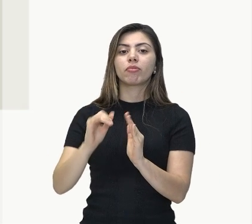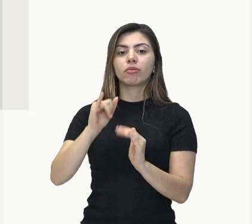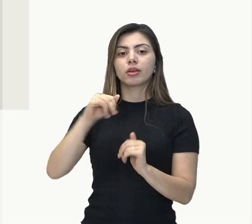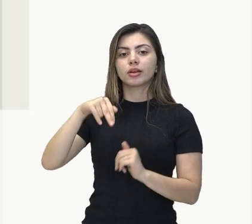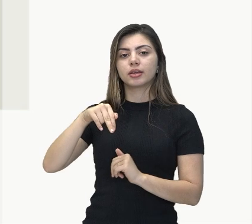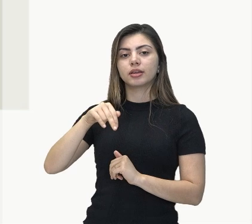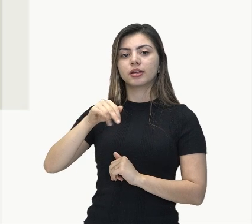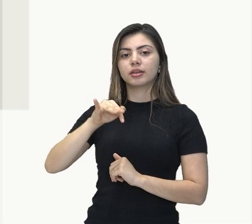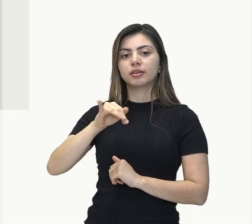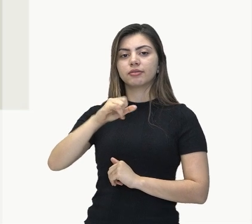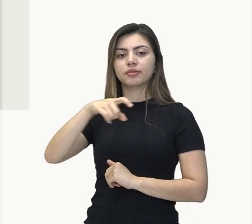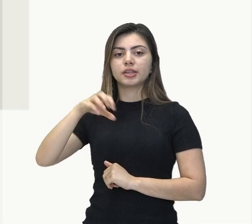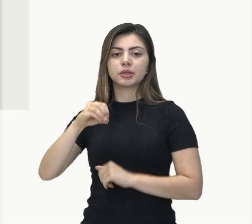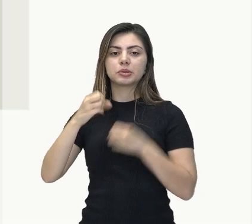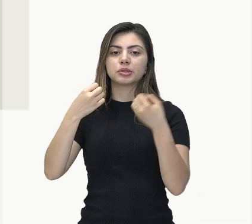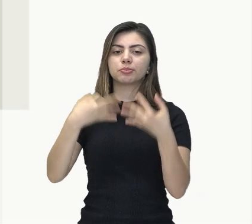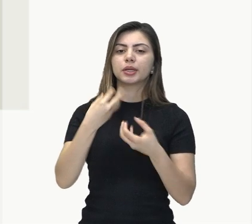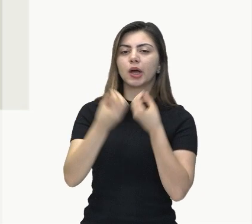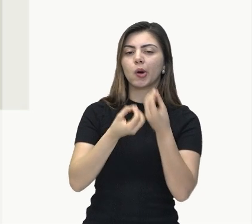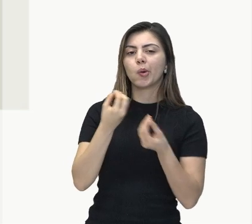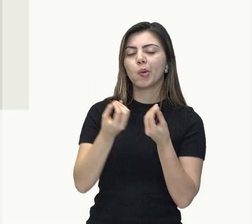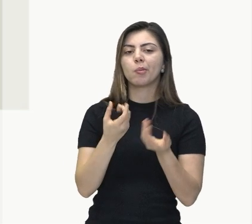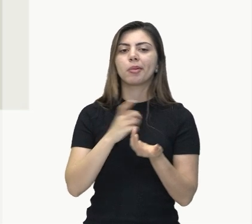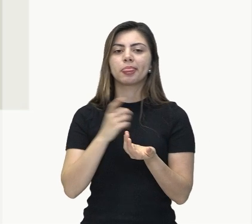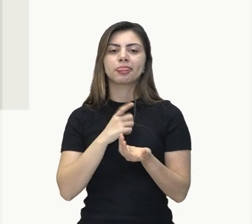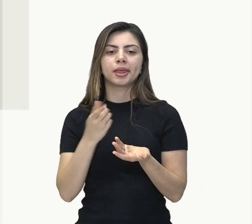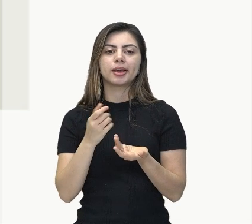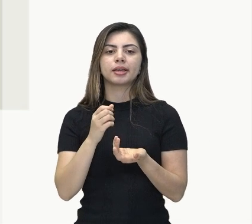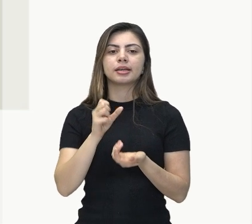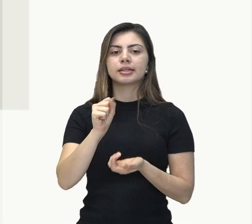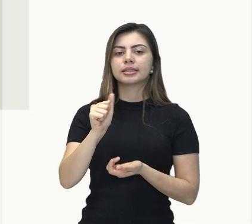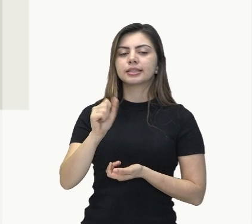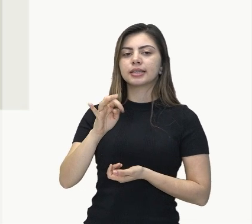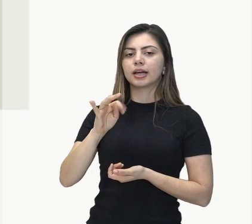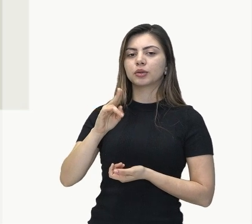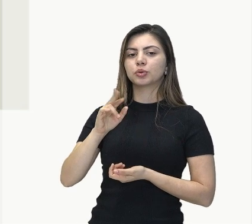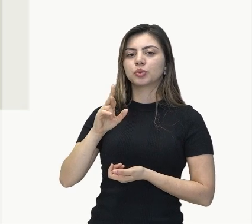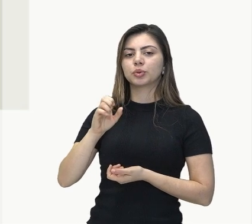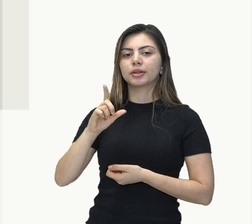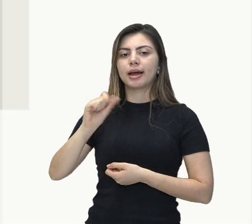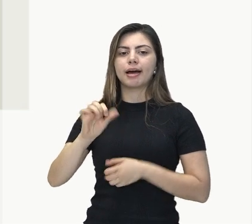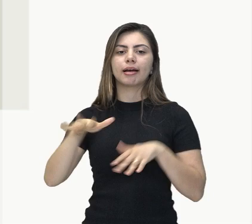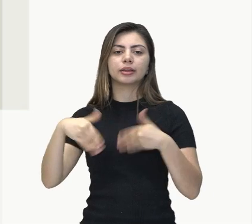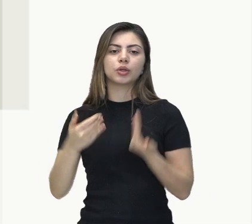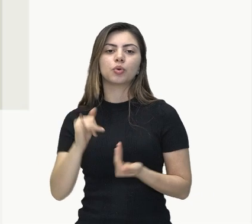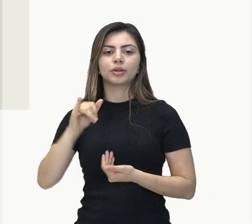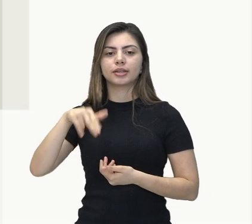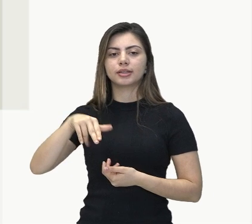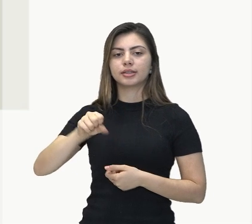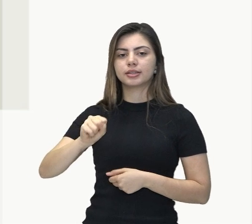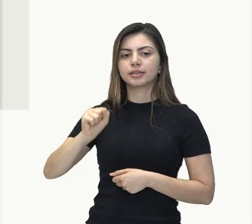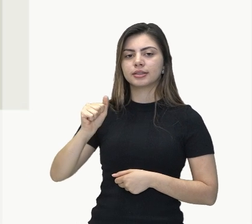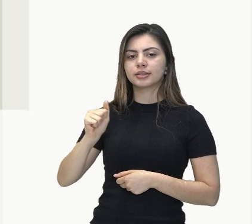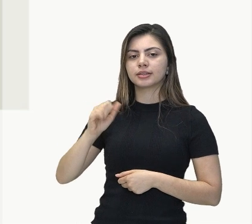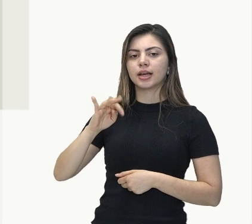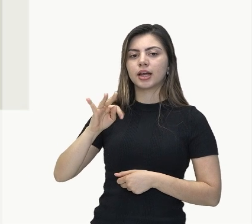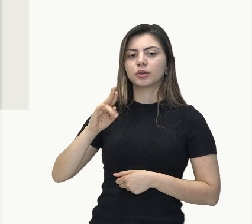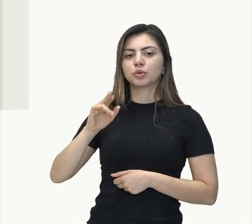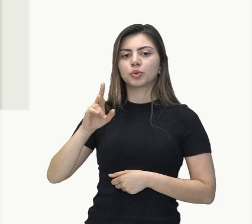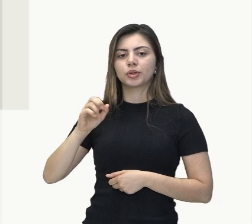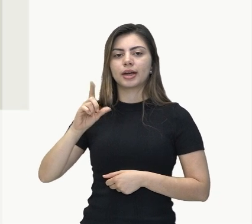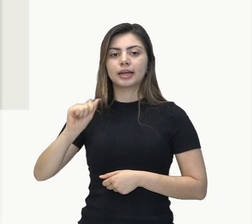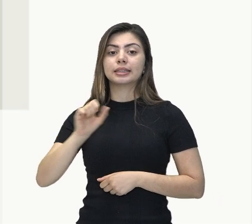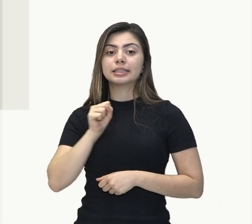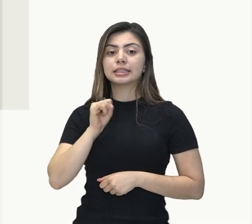ligação é saturada, se a ligação é insaturada. Se a ligação é saturada, é porque só